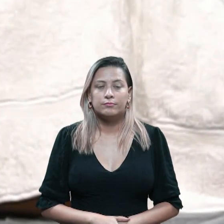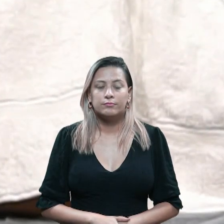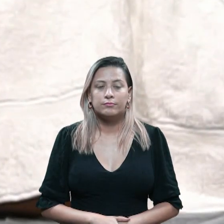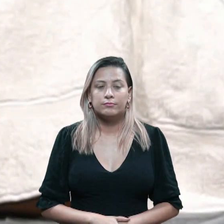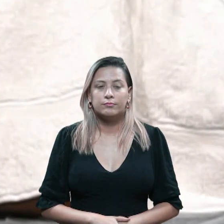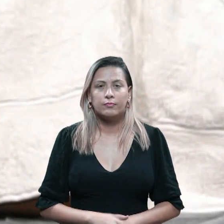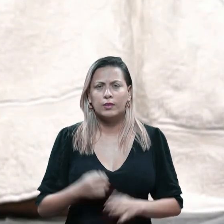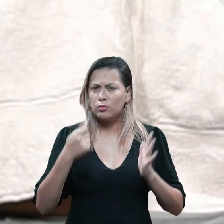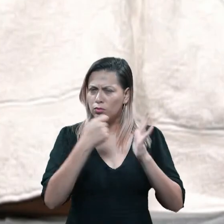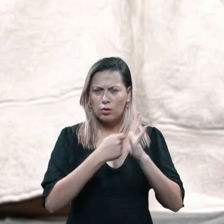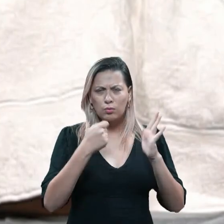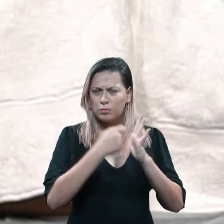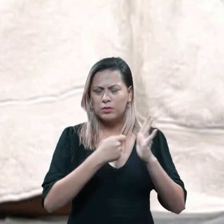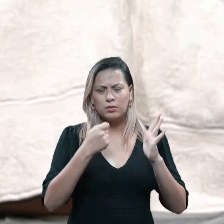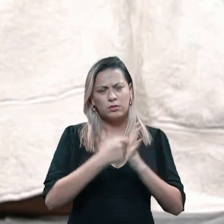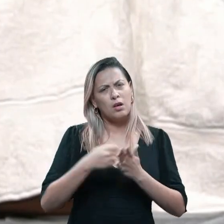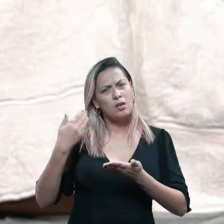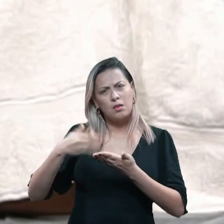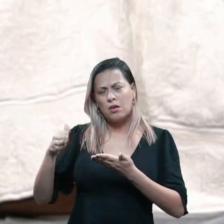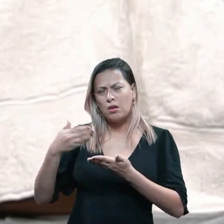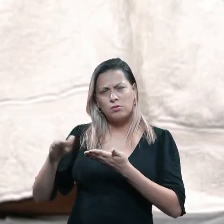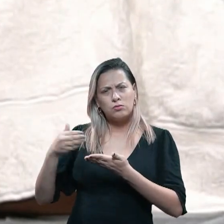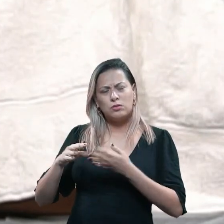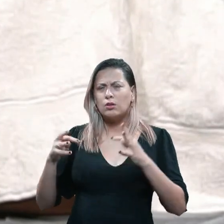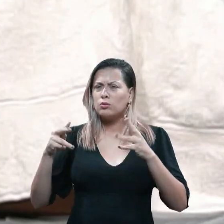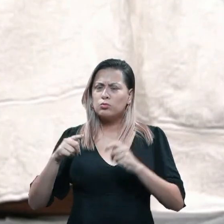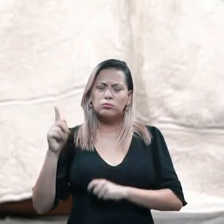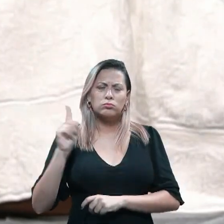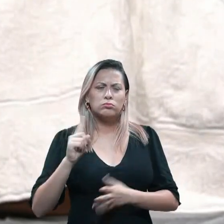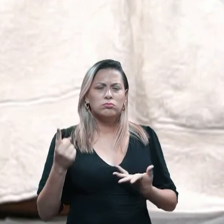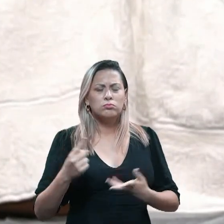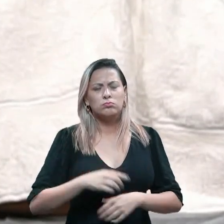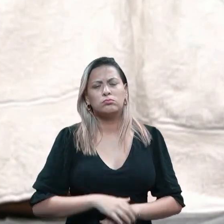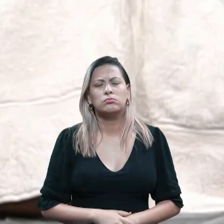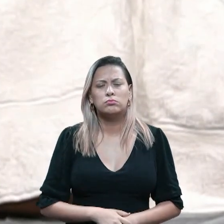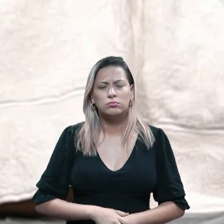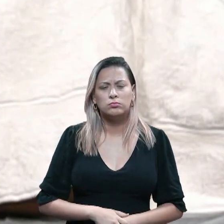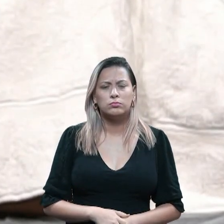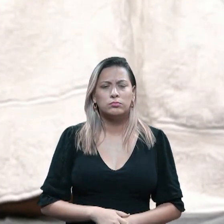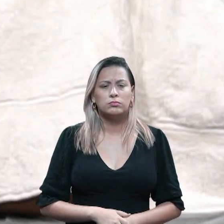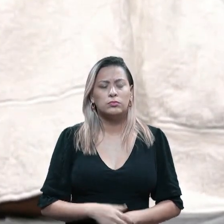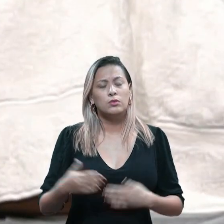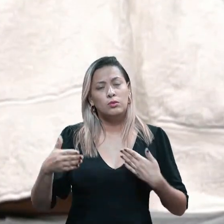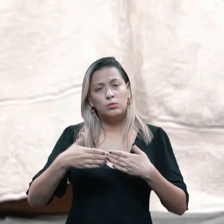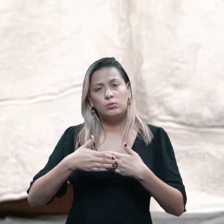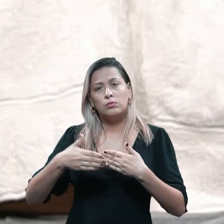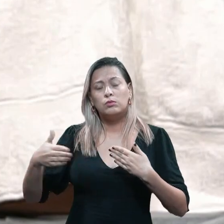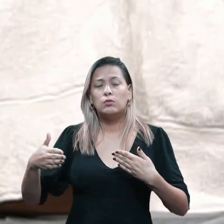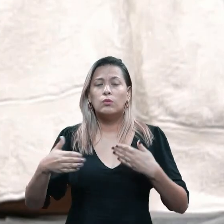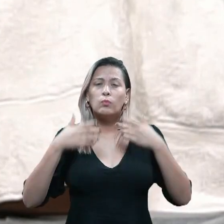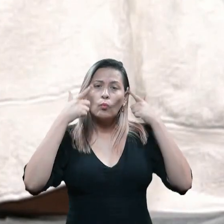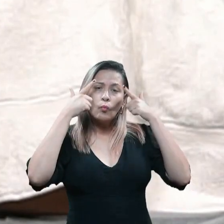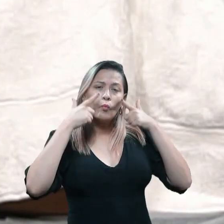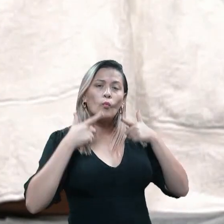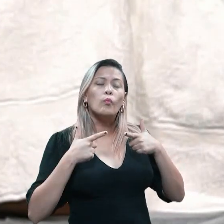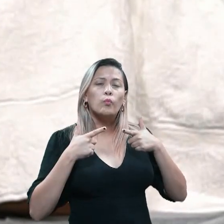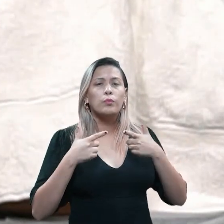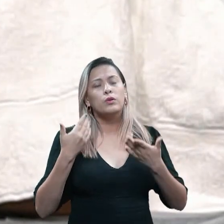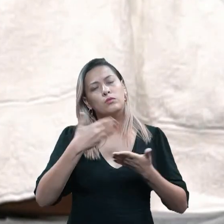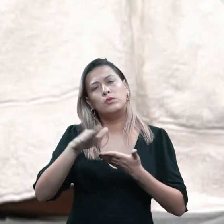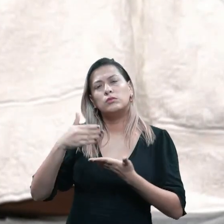Não é obrigado eu retirar todo esse produto. No decorrer da limpeza de pele, esse esfoliante ele vai